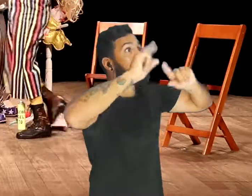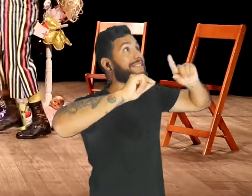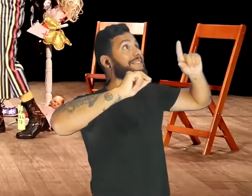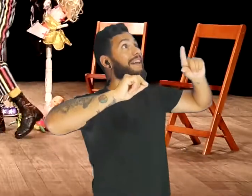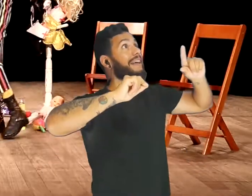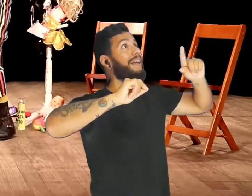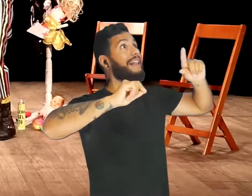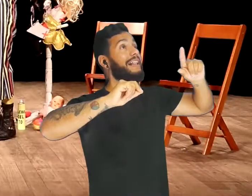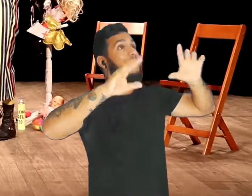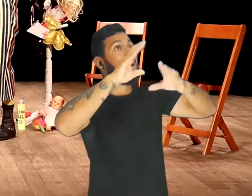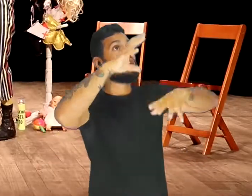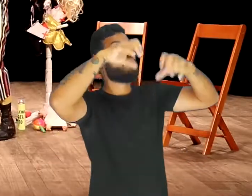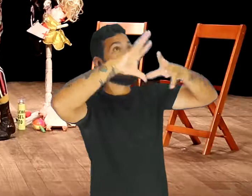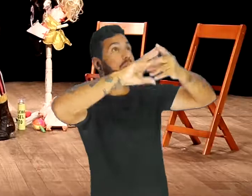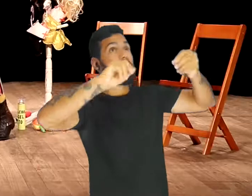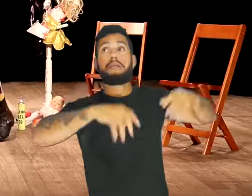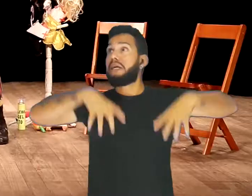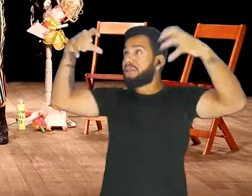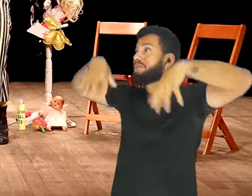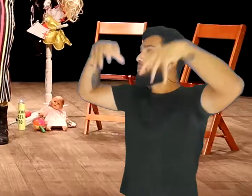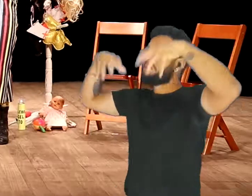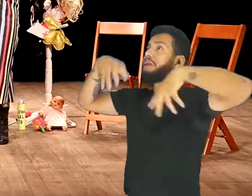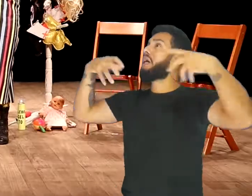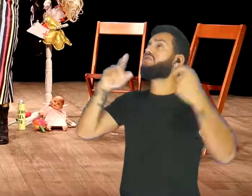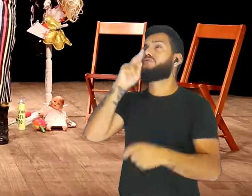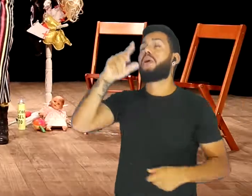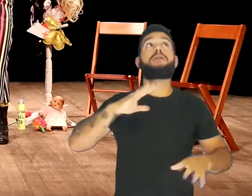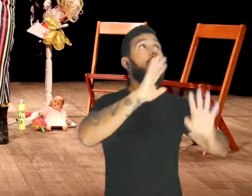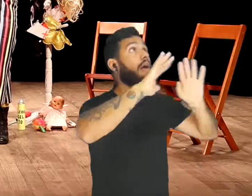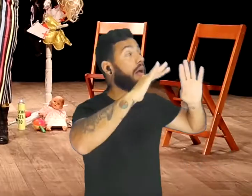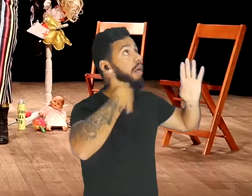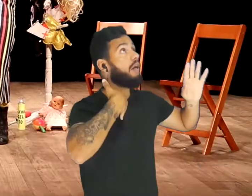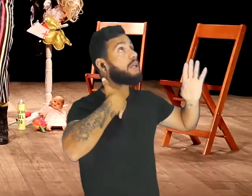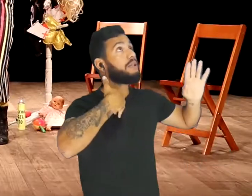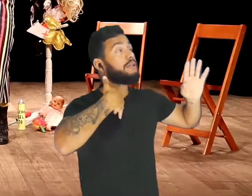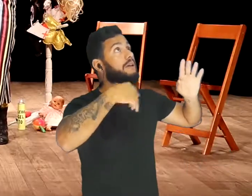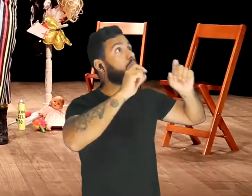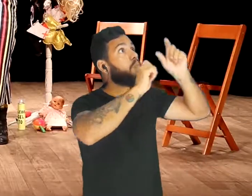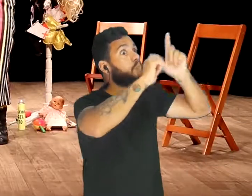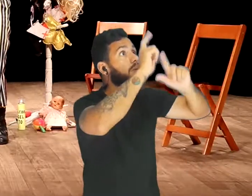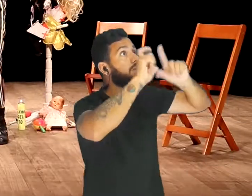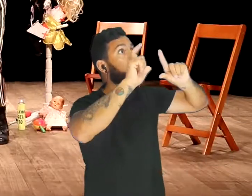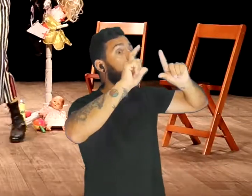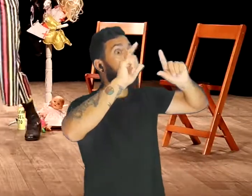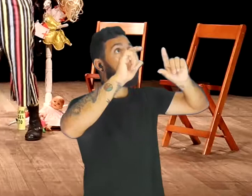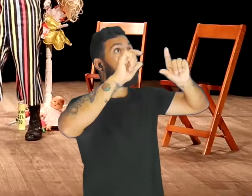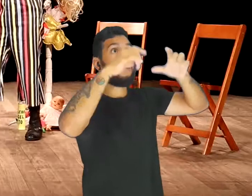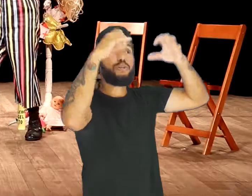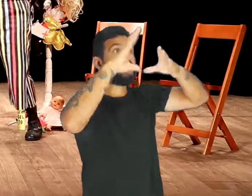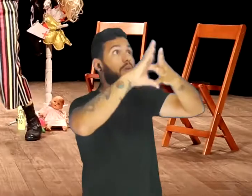Ai, aqui uma estrela no céu para tirar um pouco dessa chuva. É tempestade, então, uma tempestade grande aqui, ó,